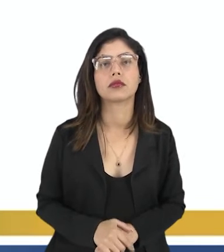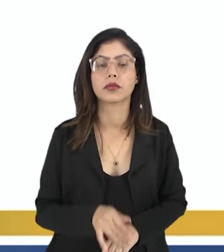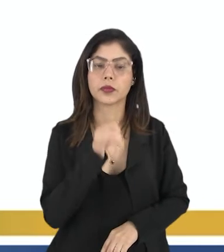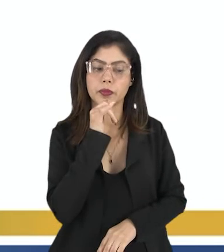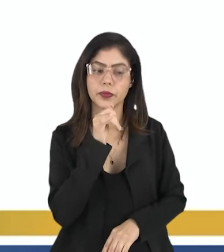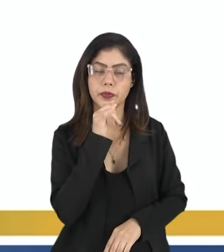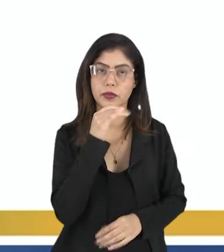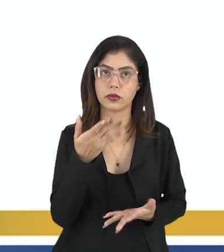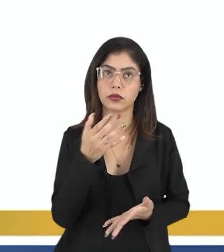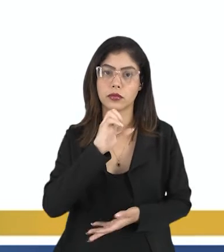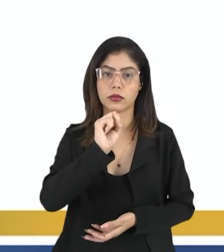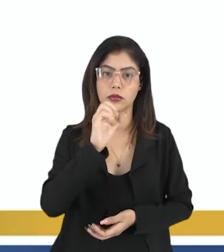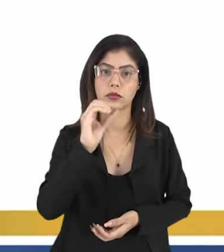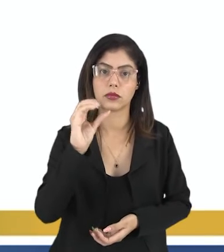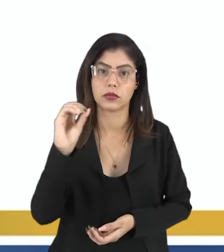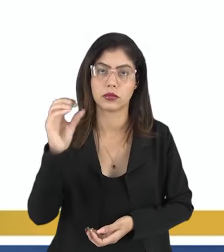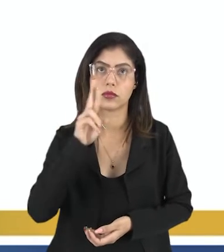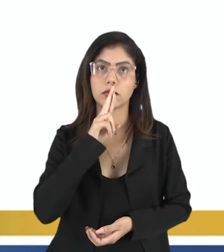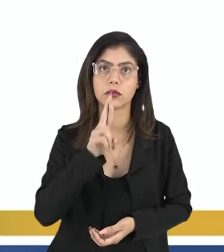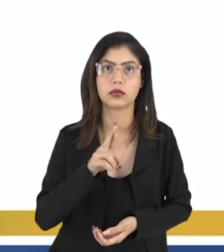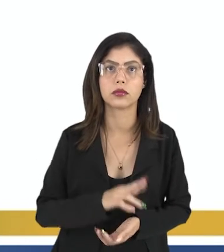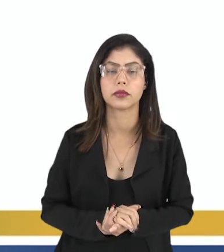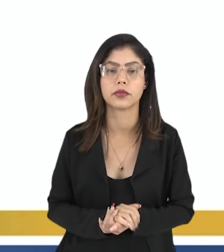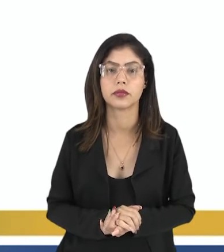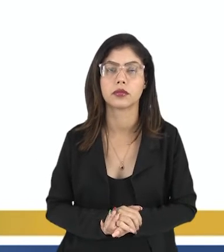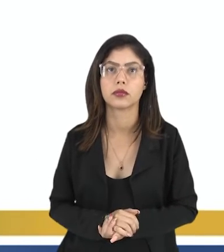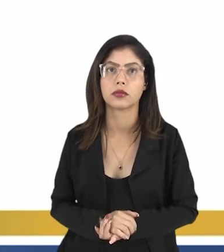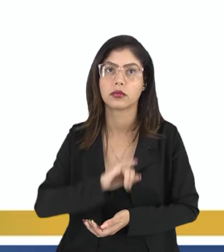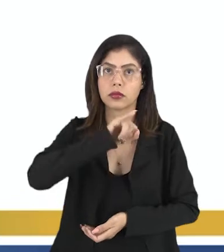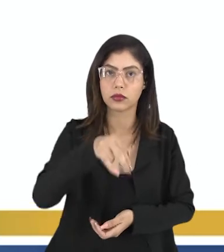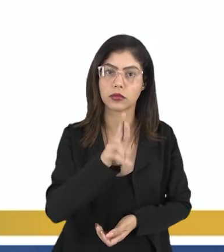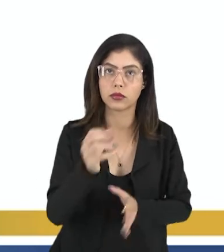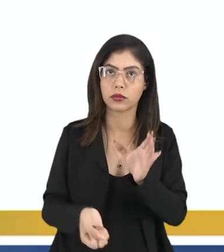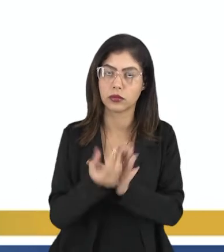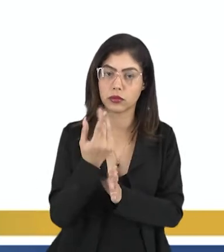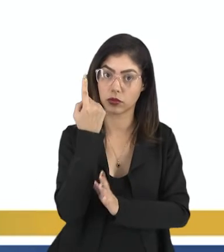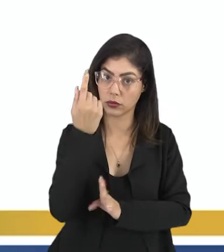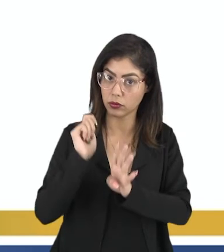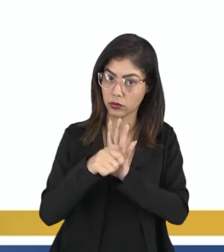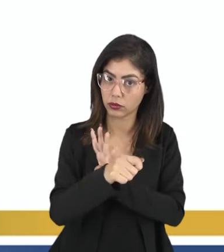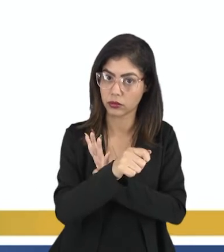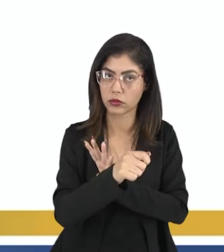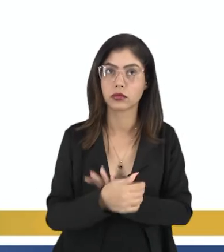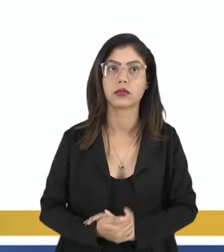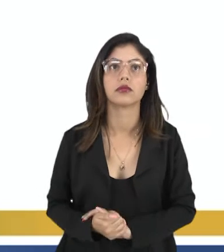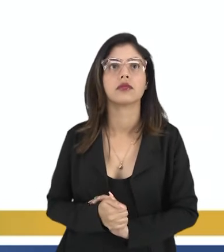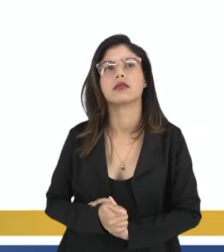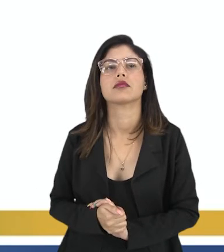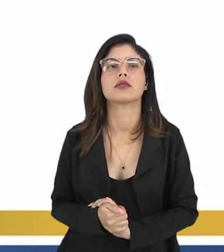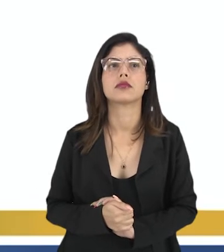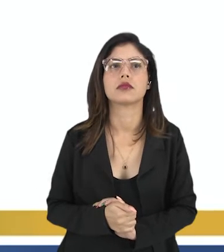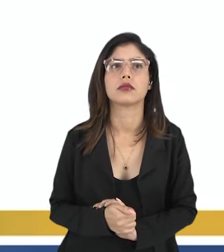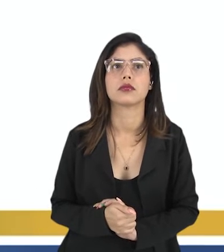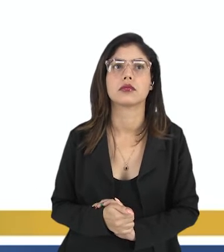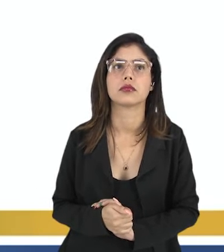ter um resultado de 800. E esse 800 é os juros produzidos em um mês.